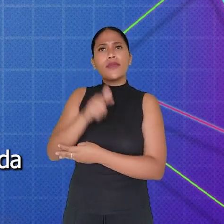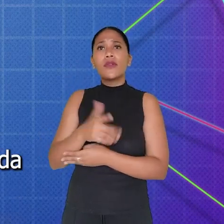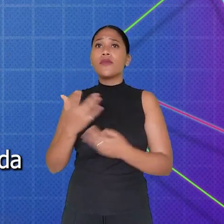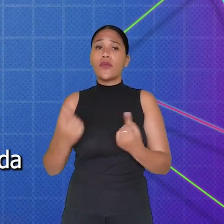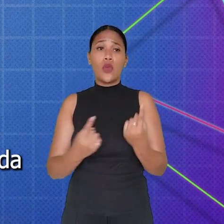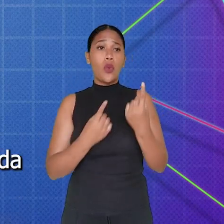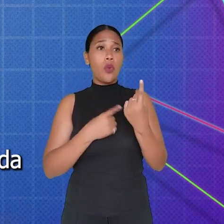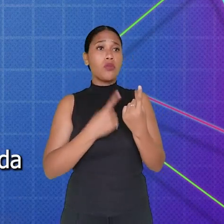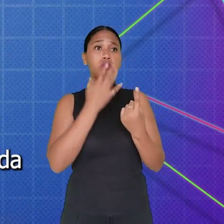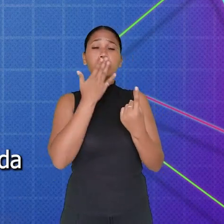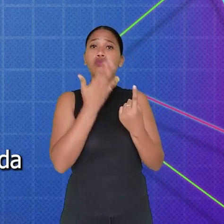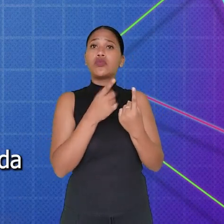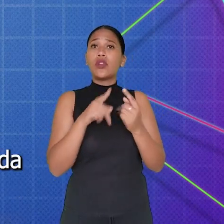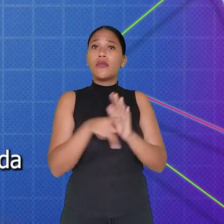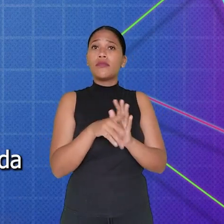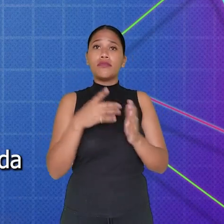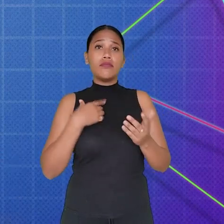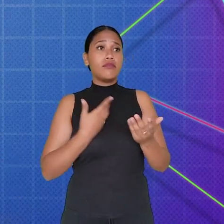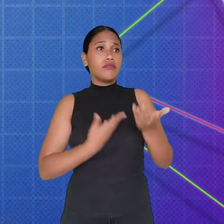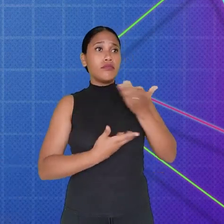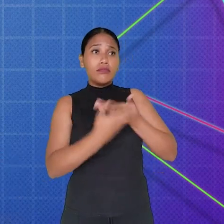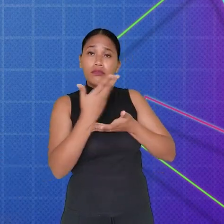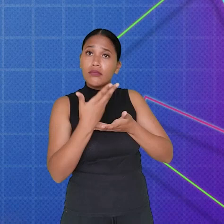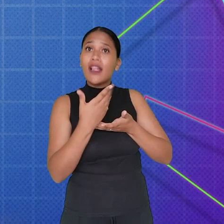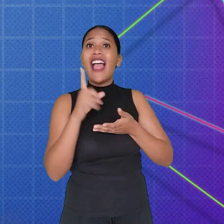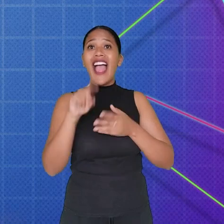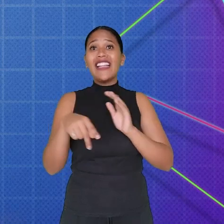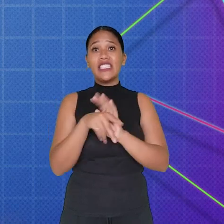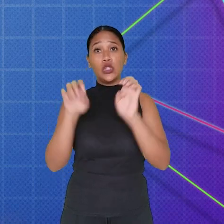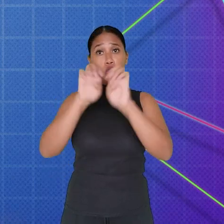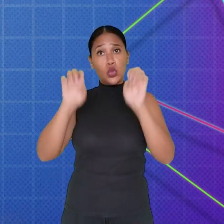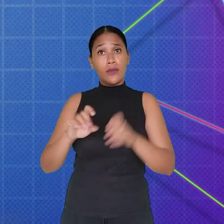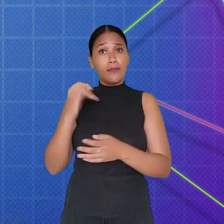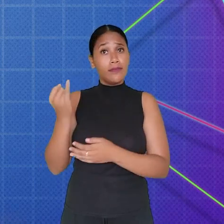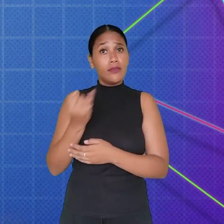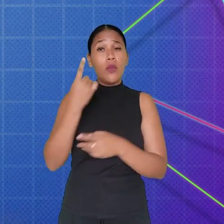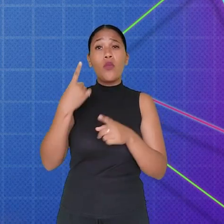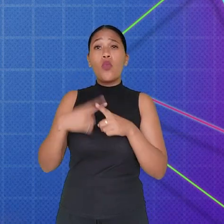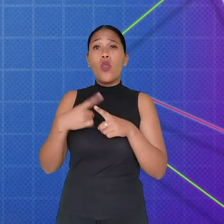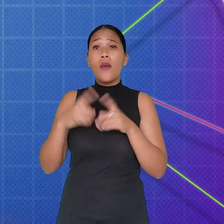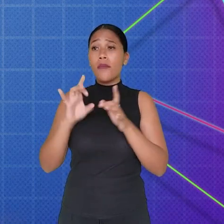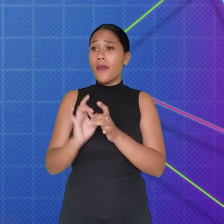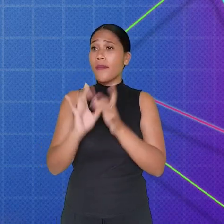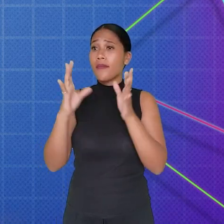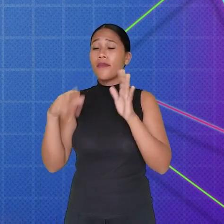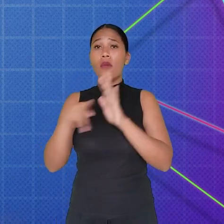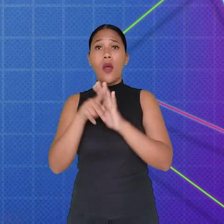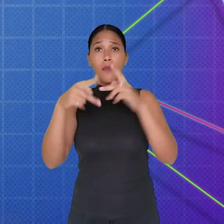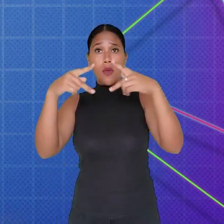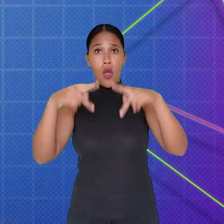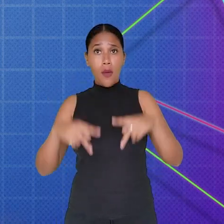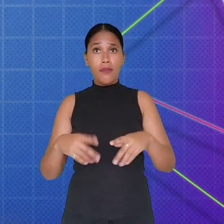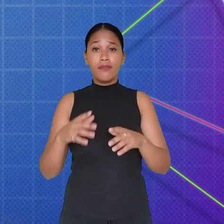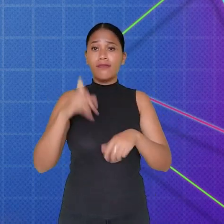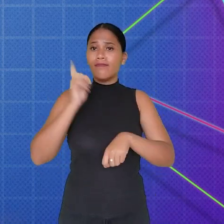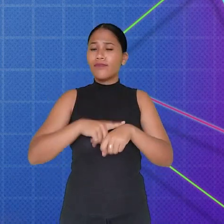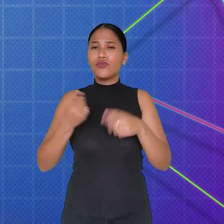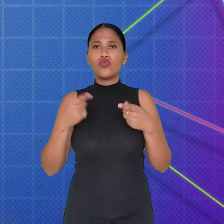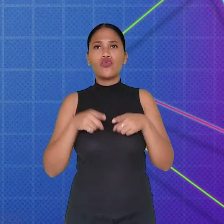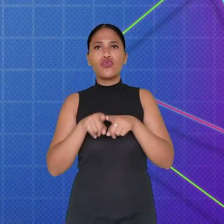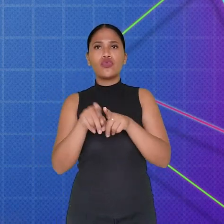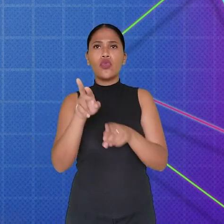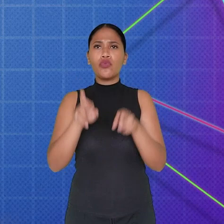enquanto uma determinada condição é atendida. Essas estruturas são importantes porque elas permitem aos programadores automatizar